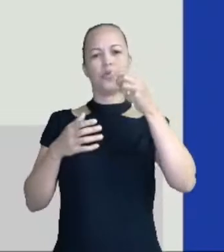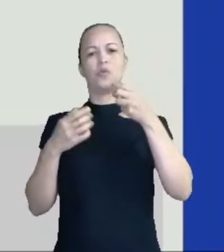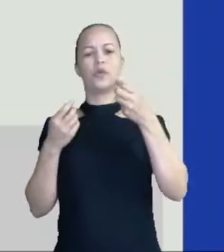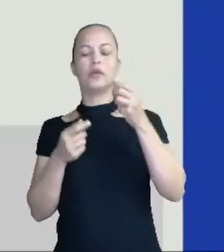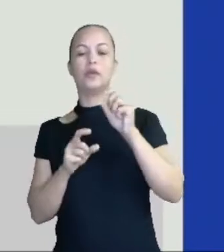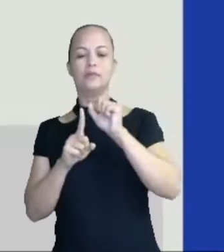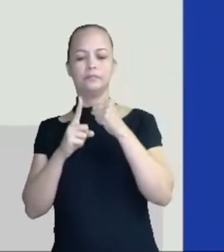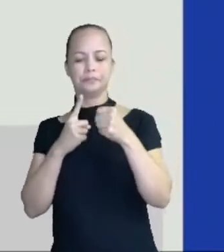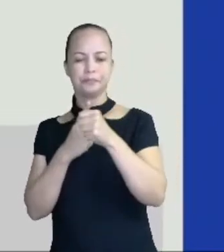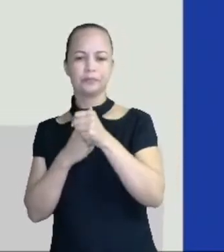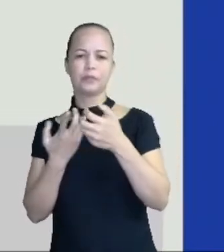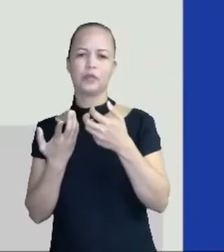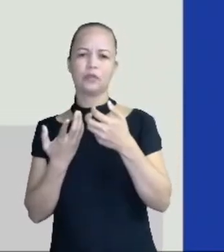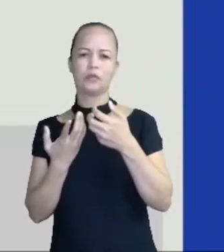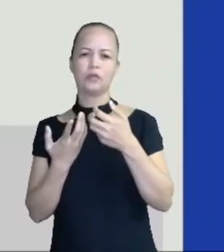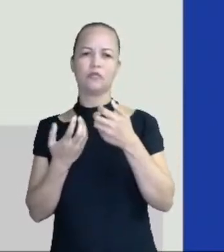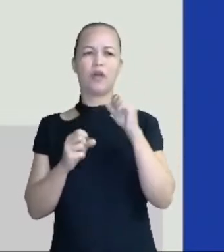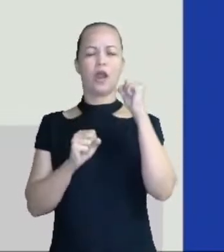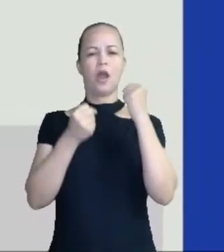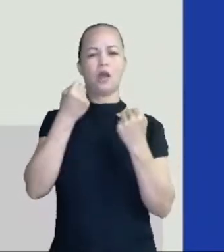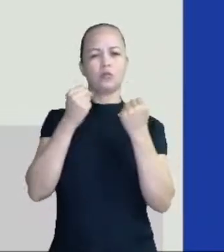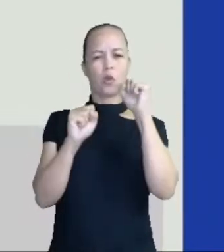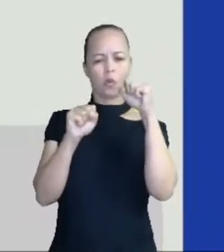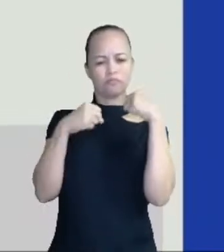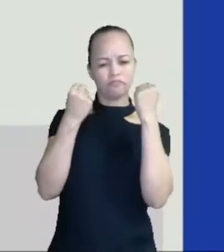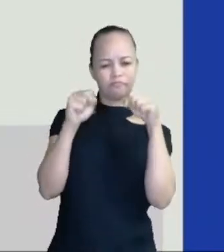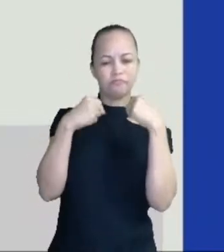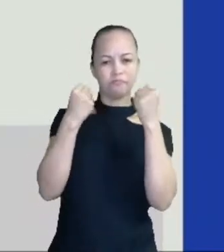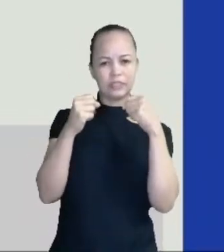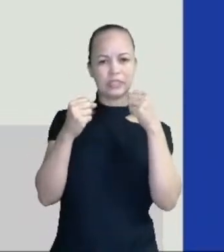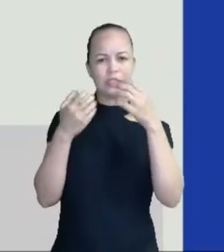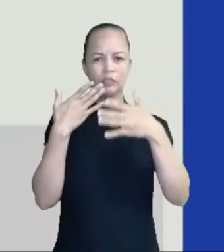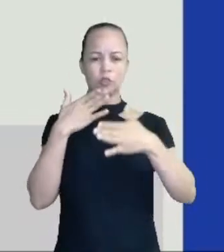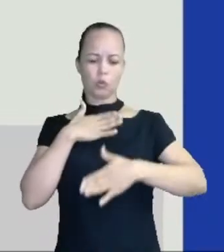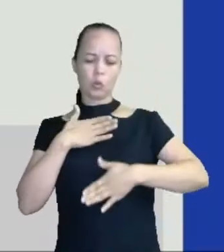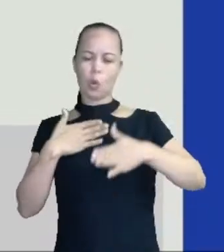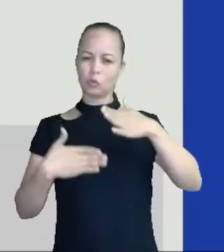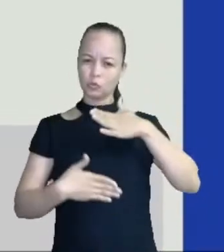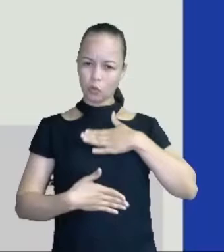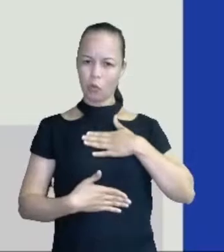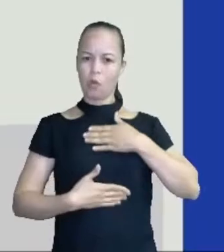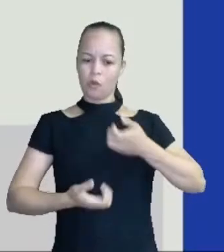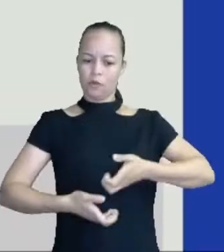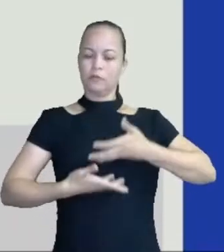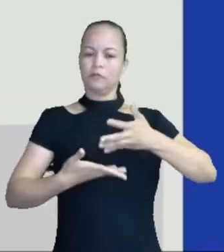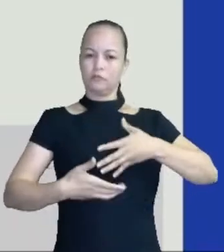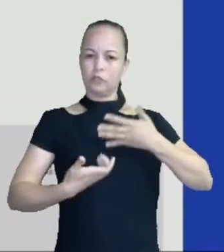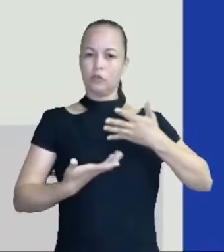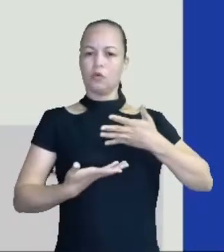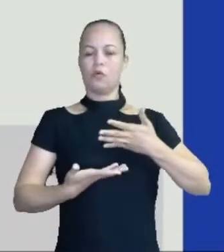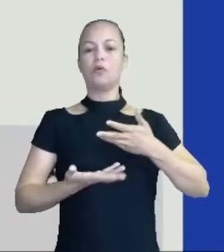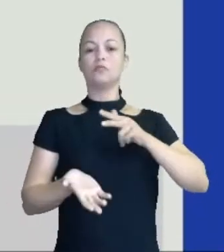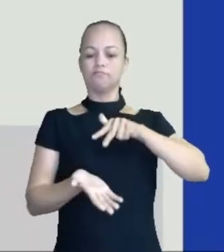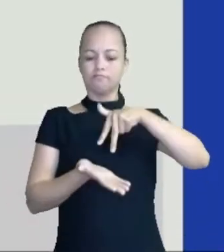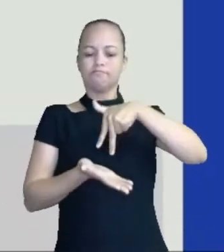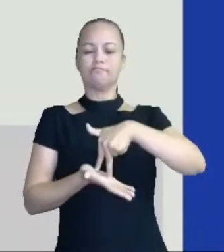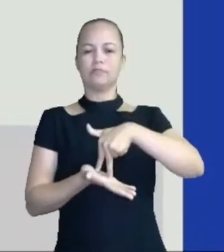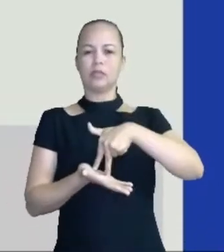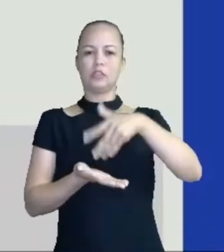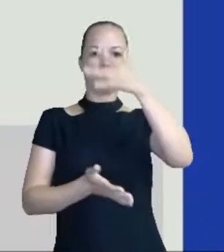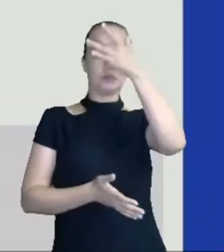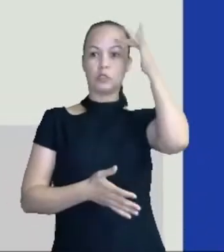está falando lá do nosso corpo, do nosso vigor físico, Pessoas que, por